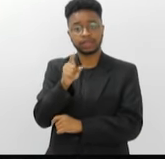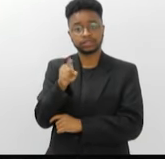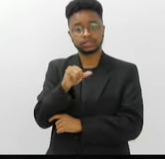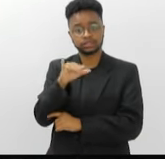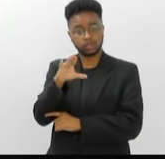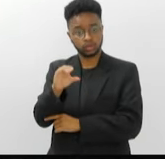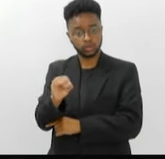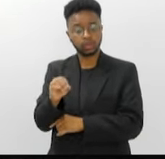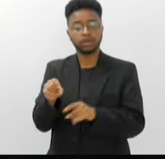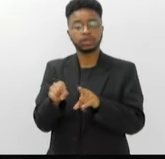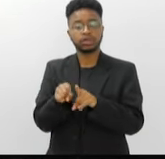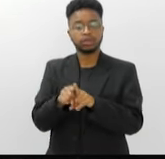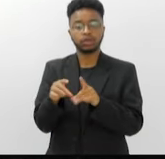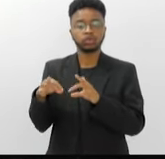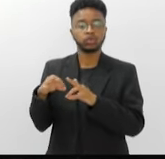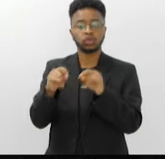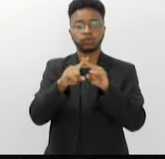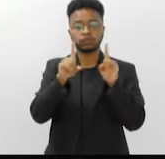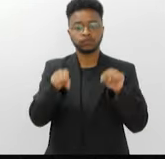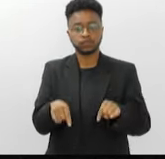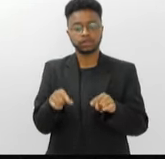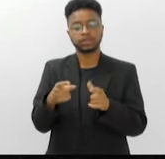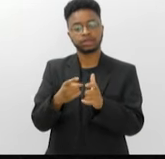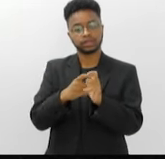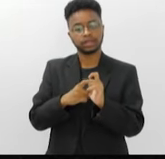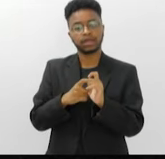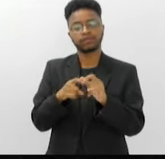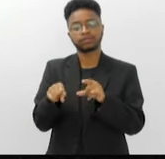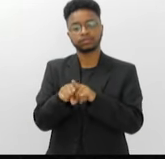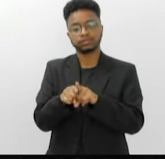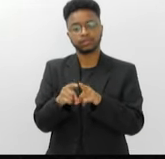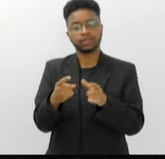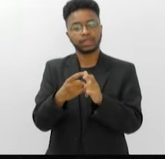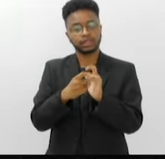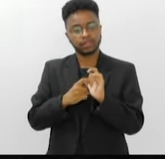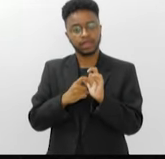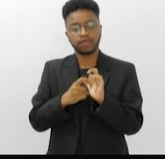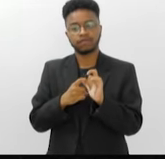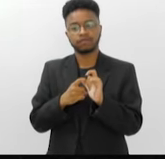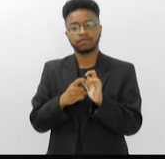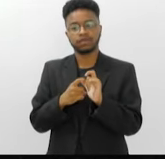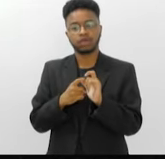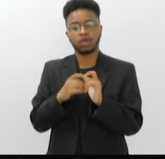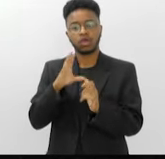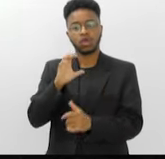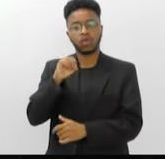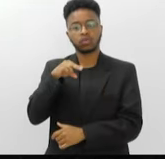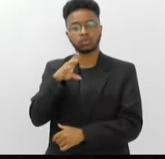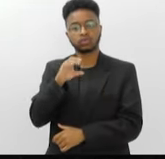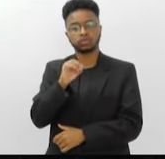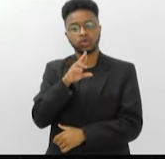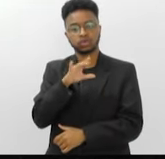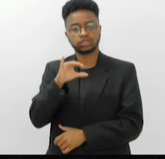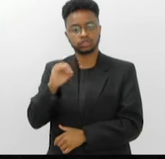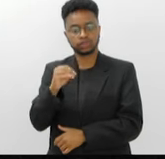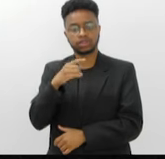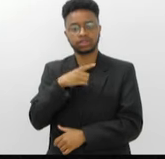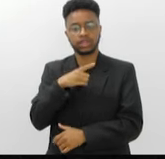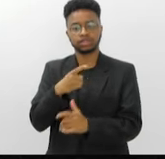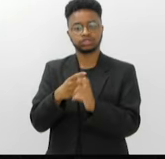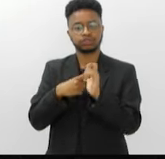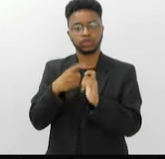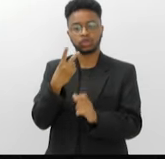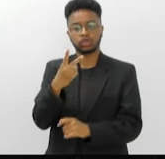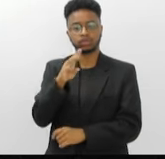deve a todos os prestadores de serviço. Até outro dia atrás, devia até ao Consórcio Intermunicipal de Saúde, uma dívida de 2 milhões de